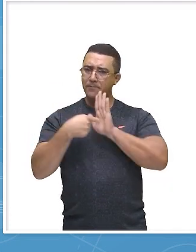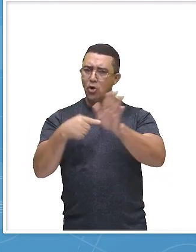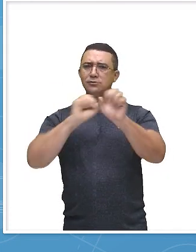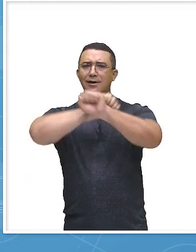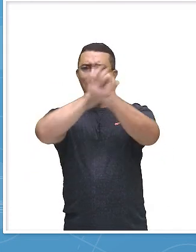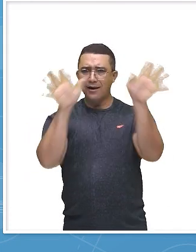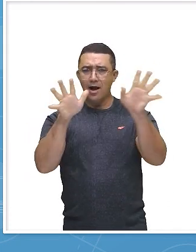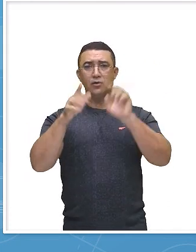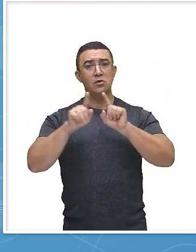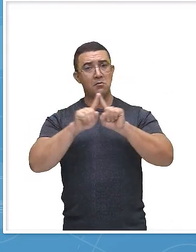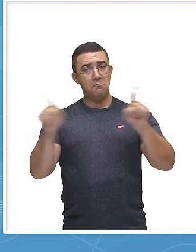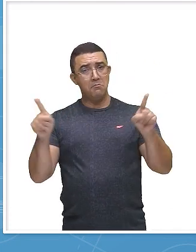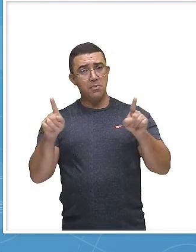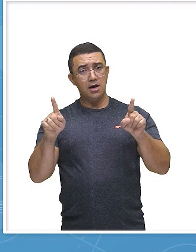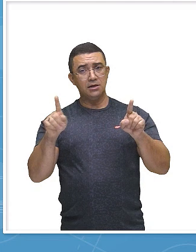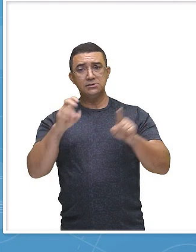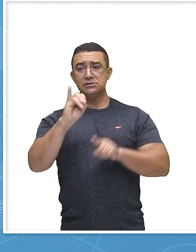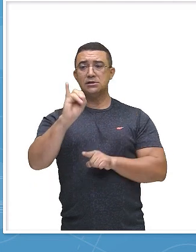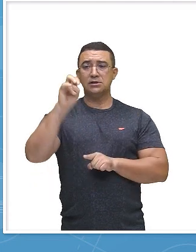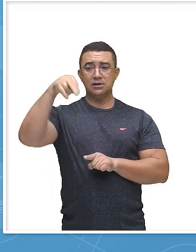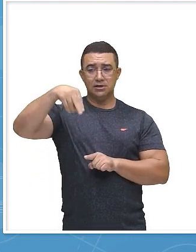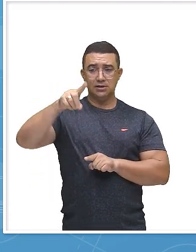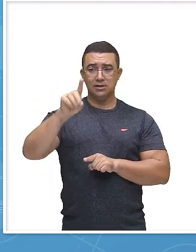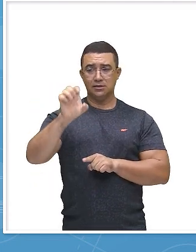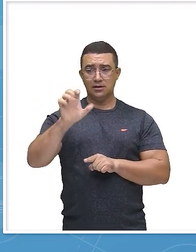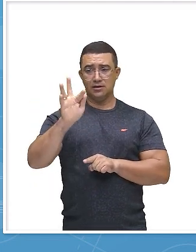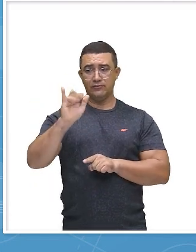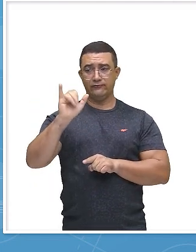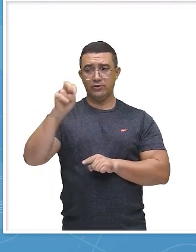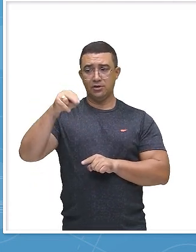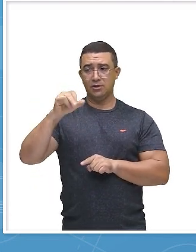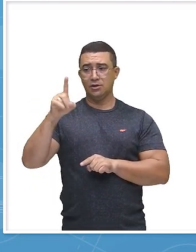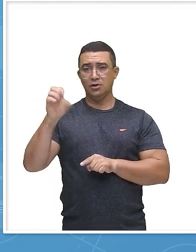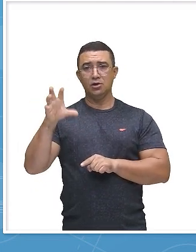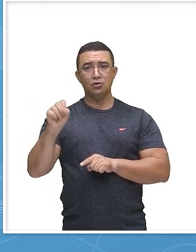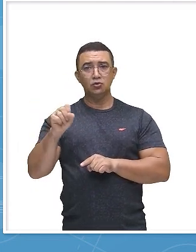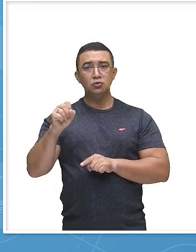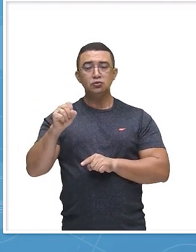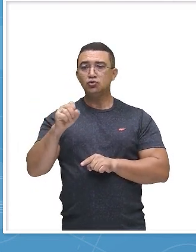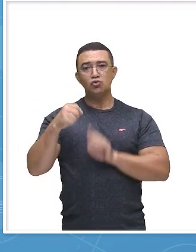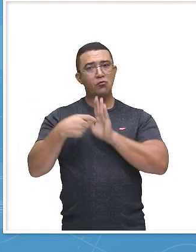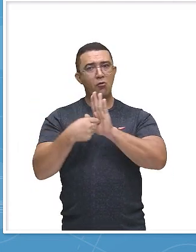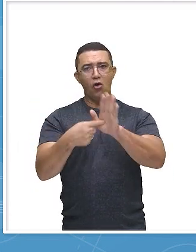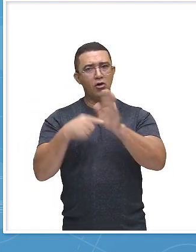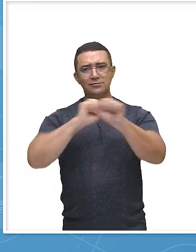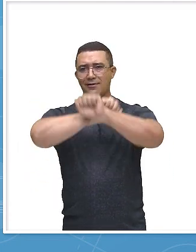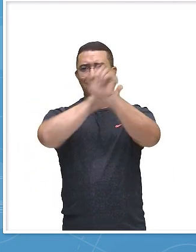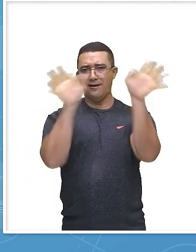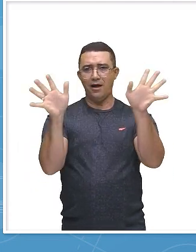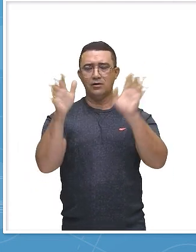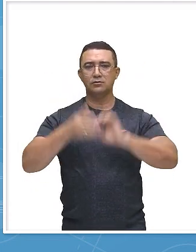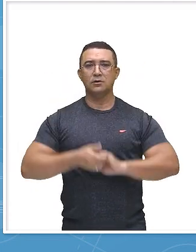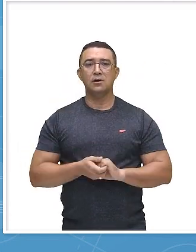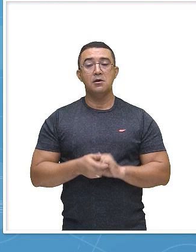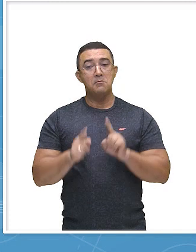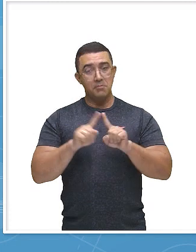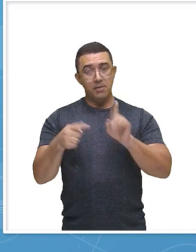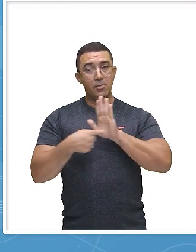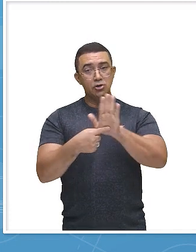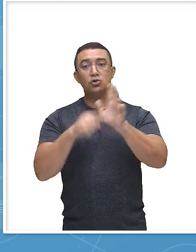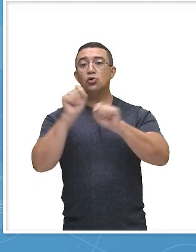indicar, mas de maneira imprecisa, de maneira genérica. O que o substantivo nomeia, ou seja, o substantivo